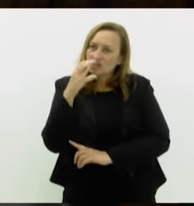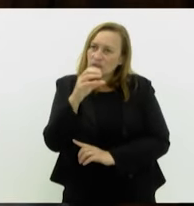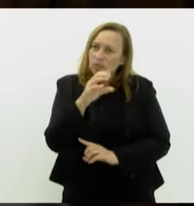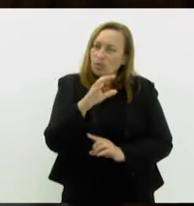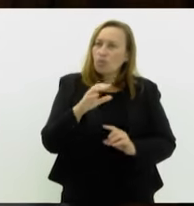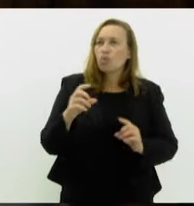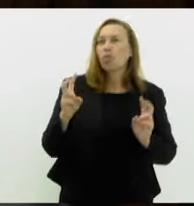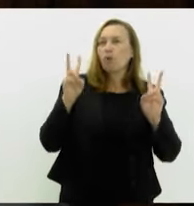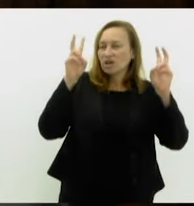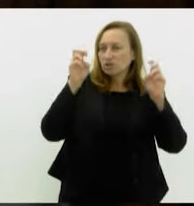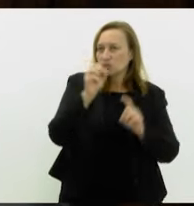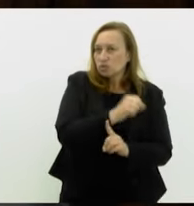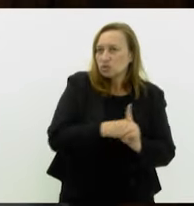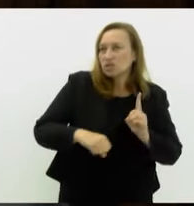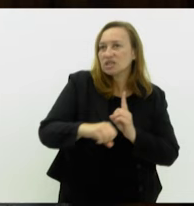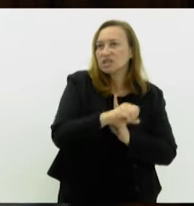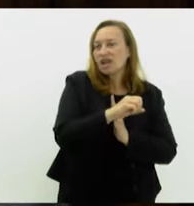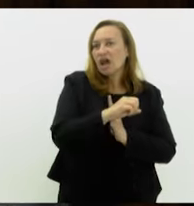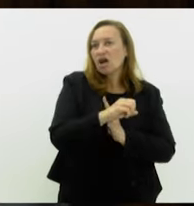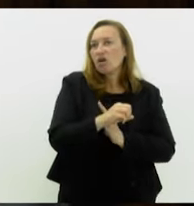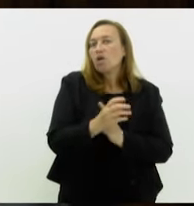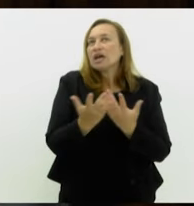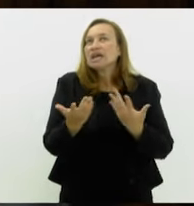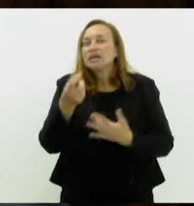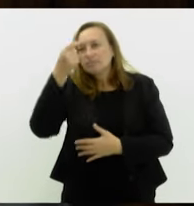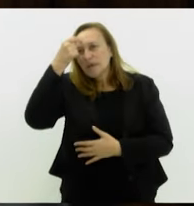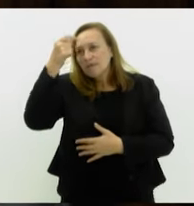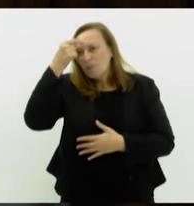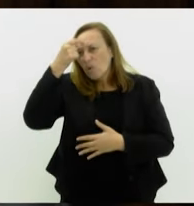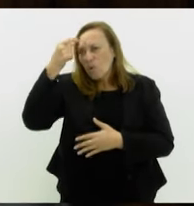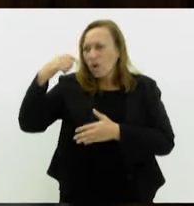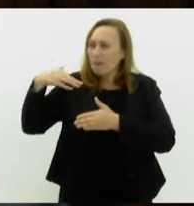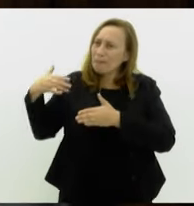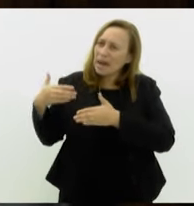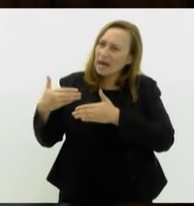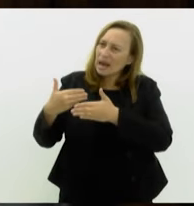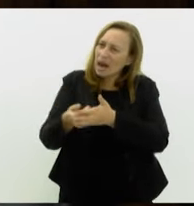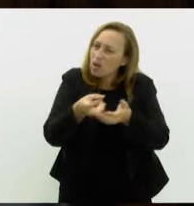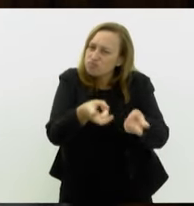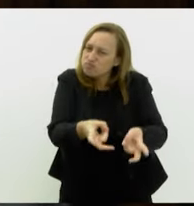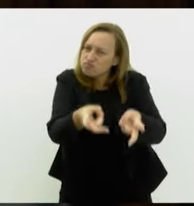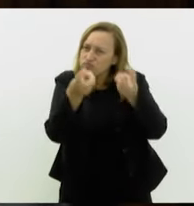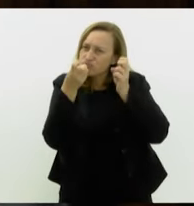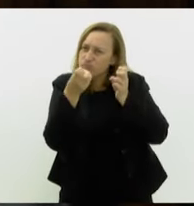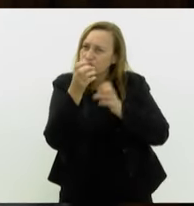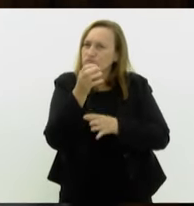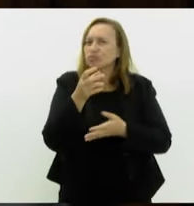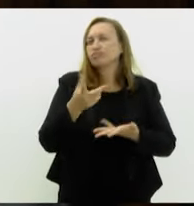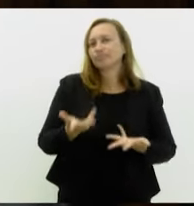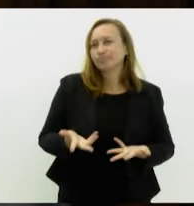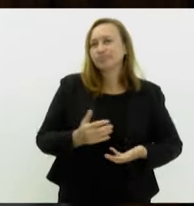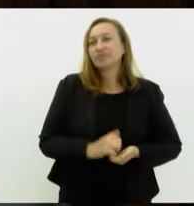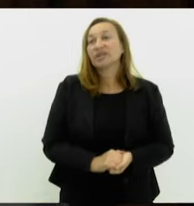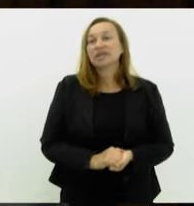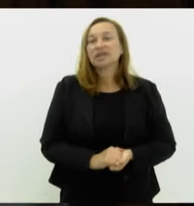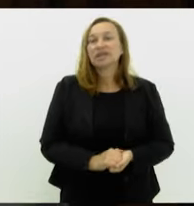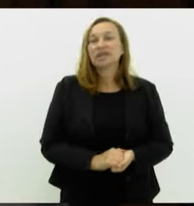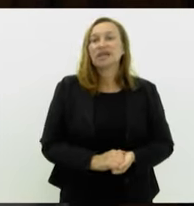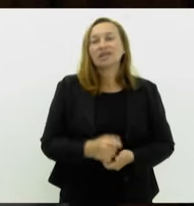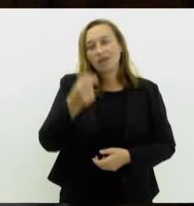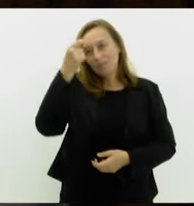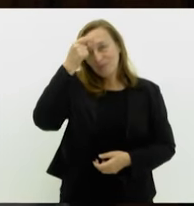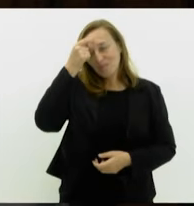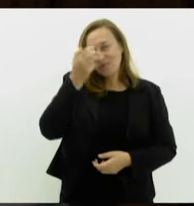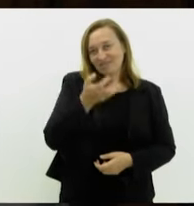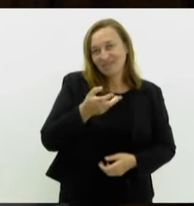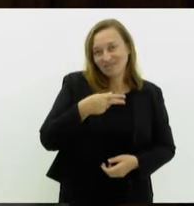e memória é aquilo que a gente carrega a partir da nossa observação de um fato social e a de memória que eu